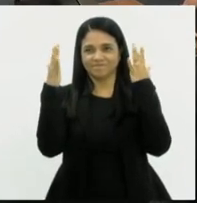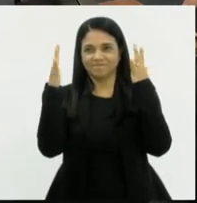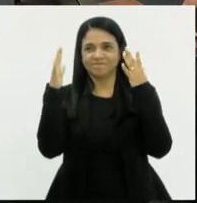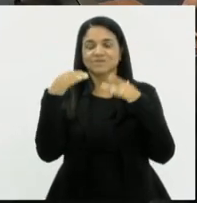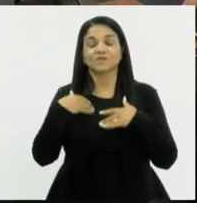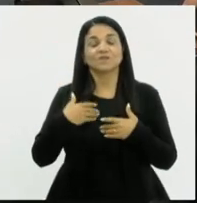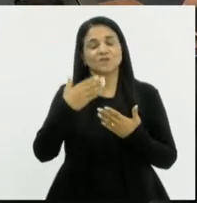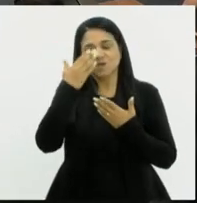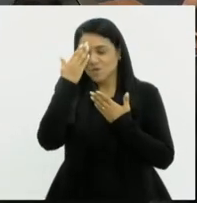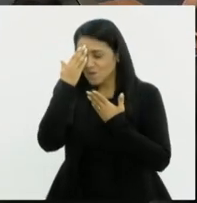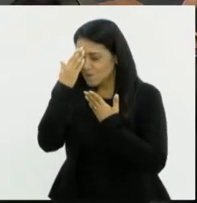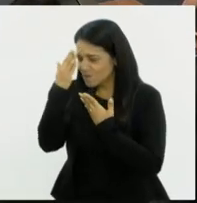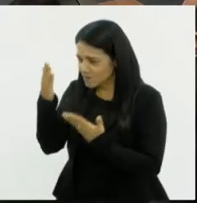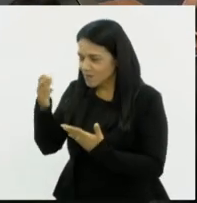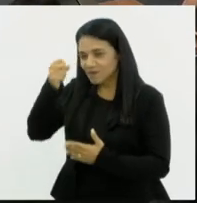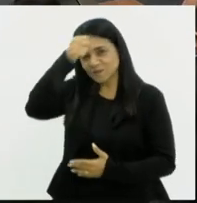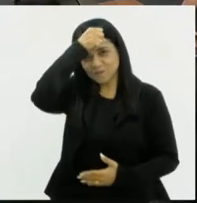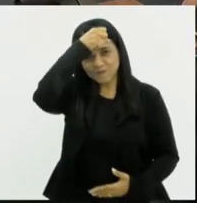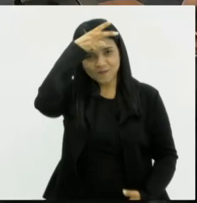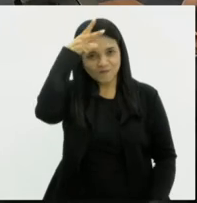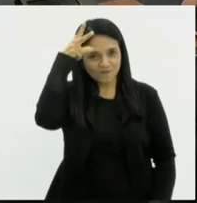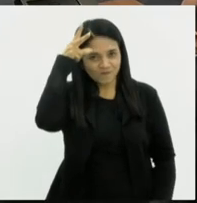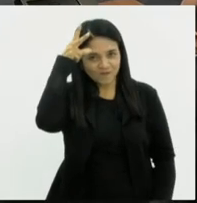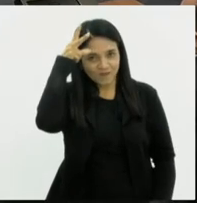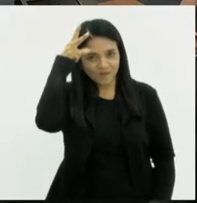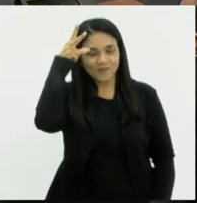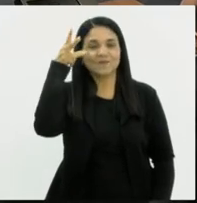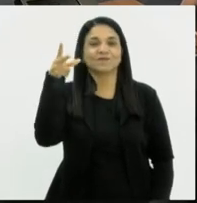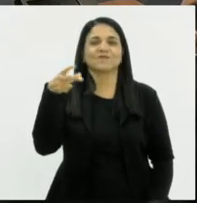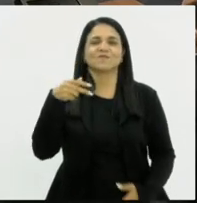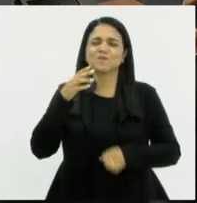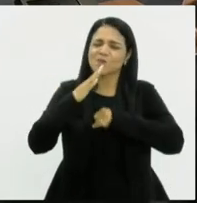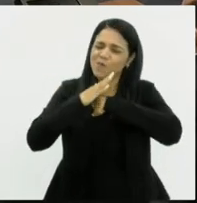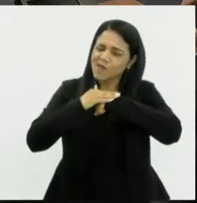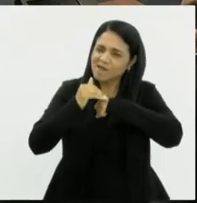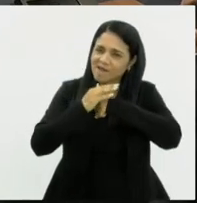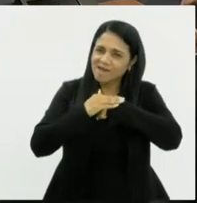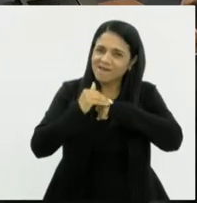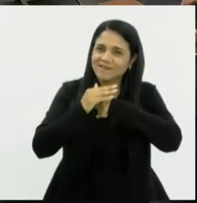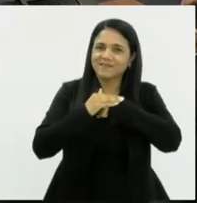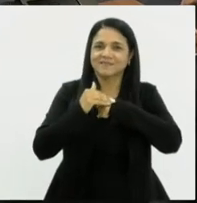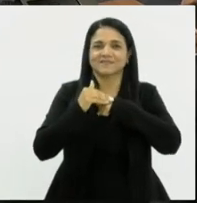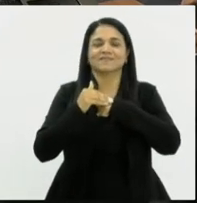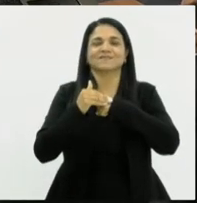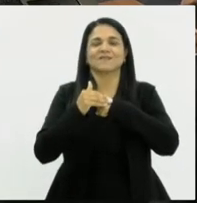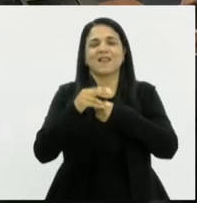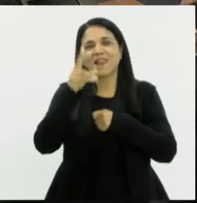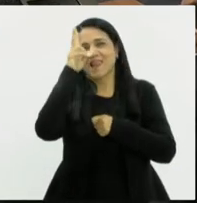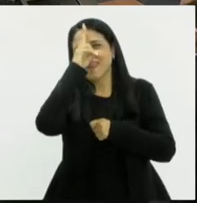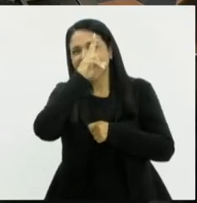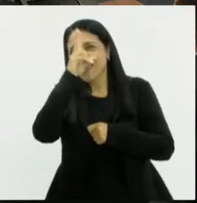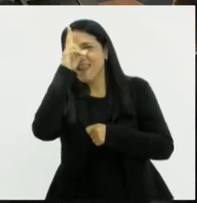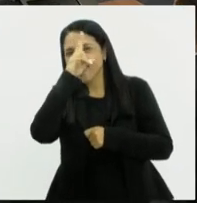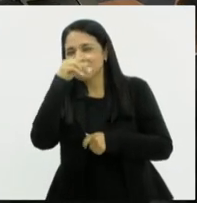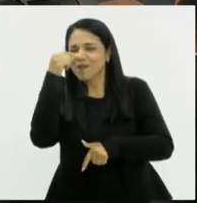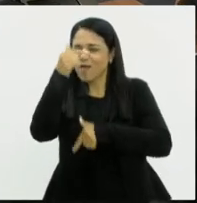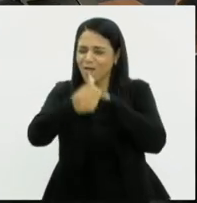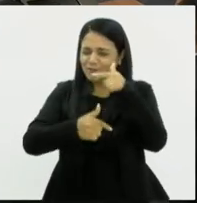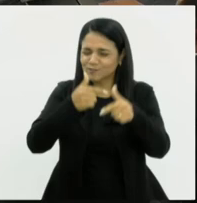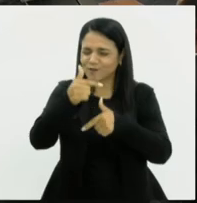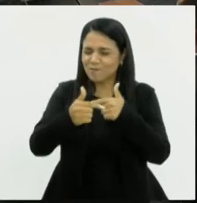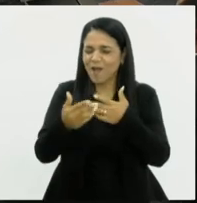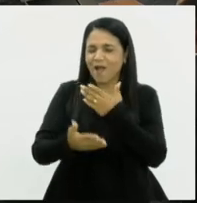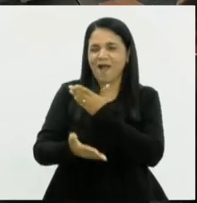Muito obrigado, meu prefeito. Obrigado pelo carinho e lembrar, né, os velhos tempos aqui da Assembleia, né, essa